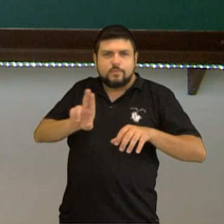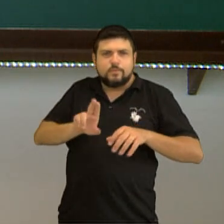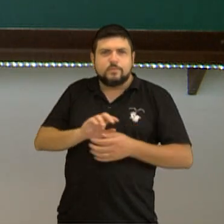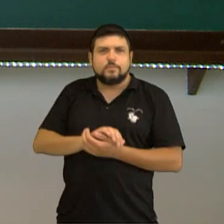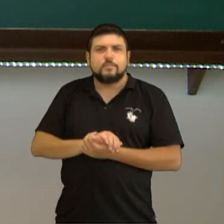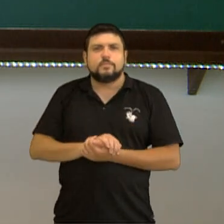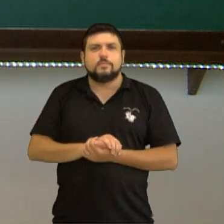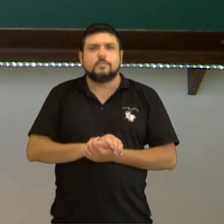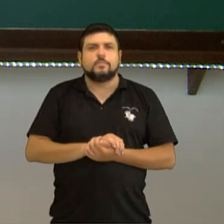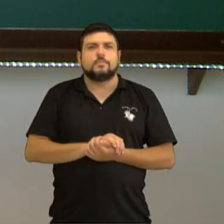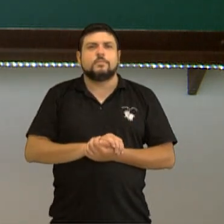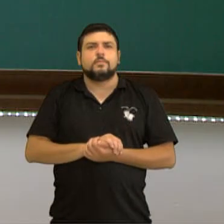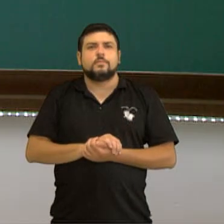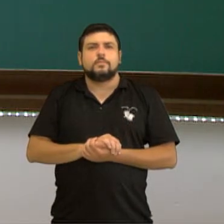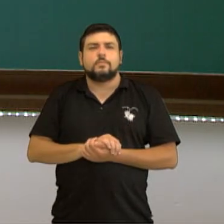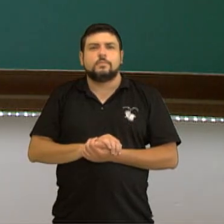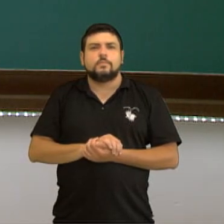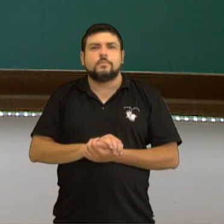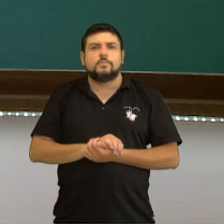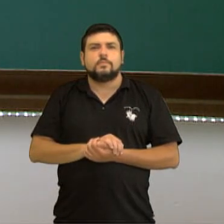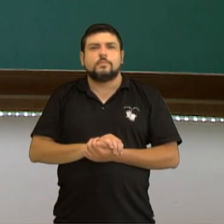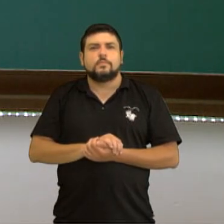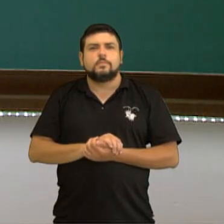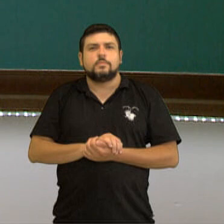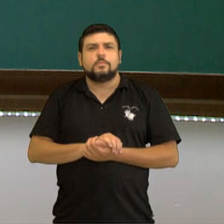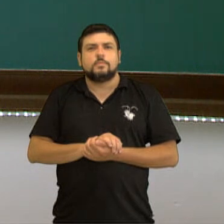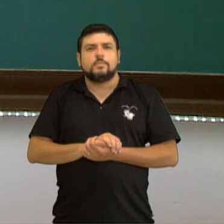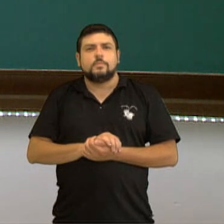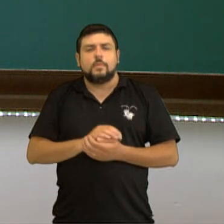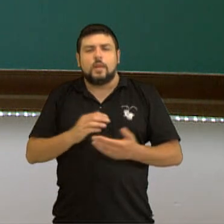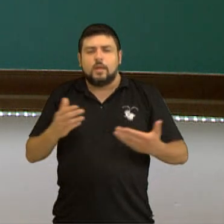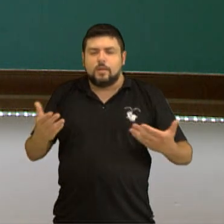certo? Maravilha, pessoal? Fica